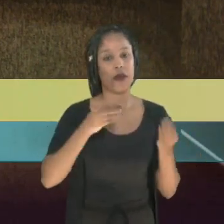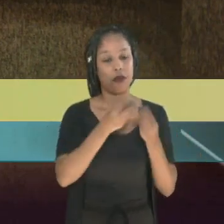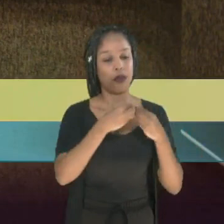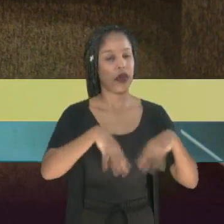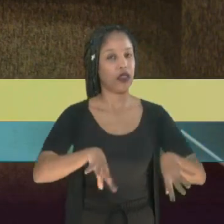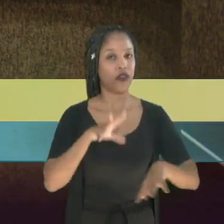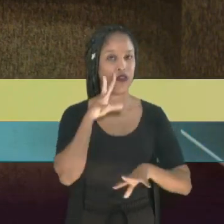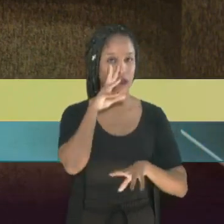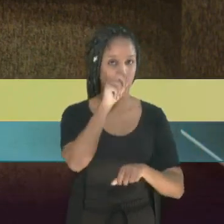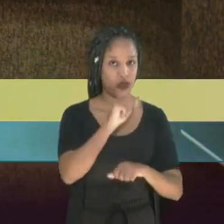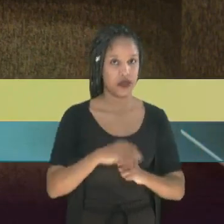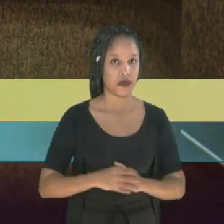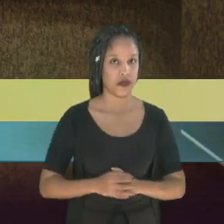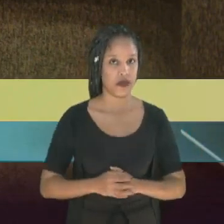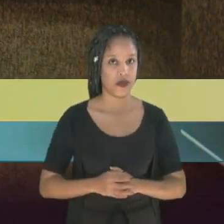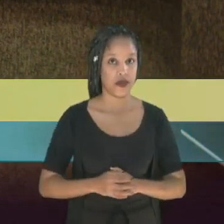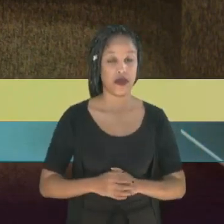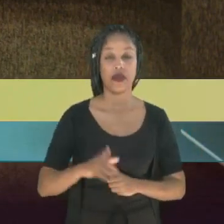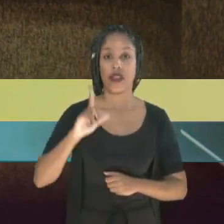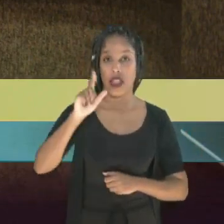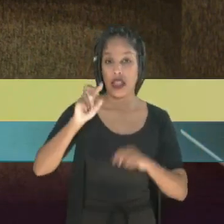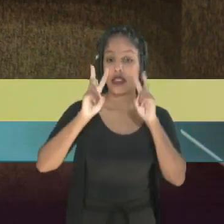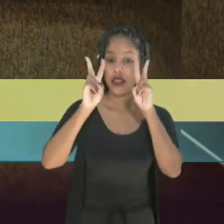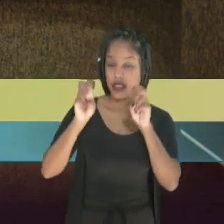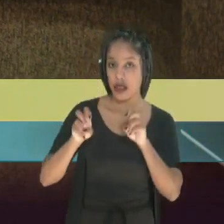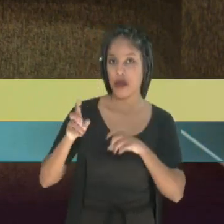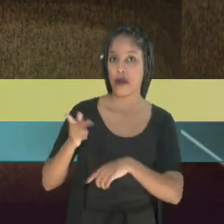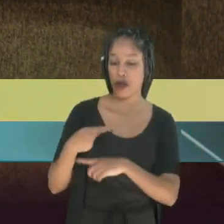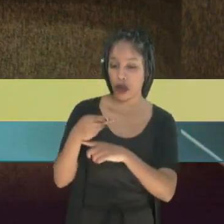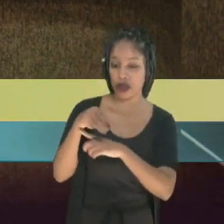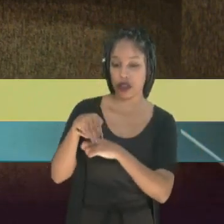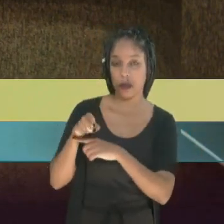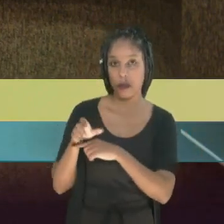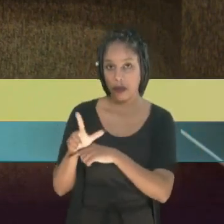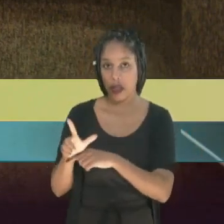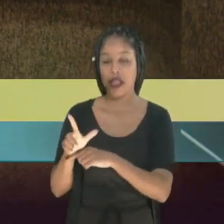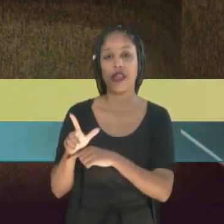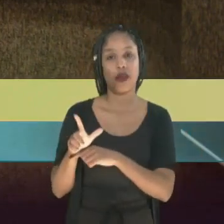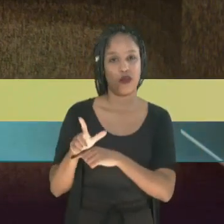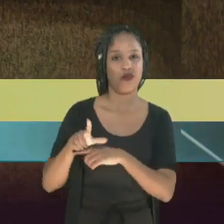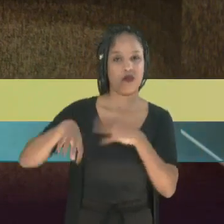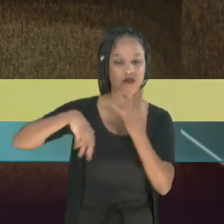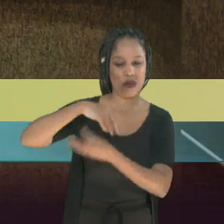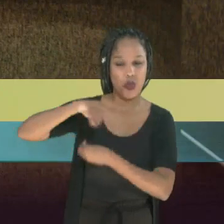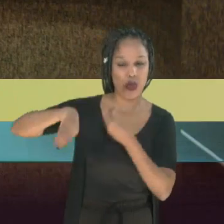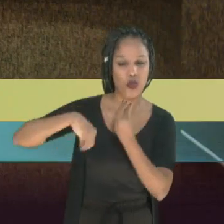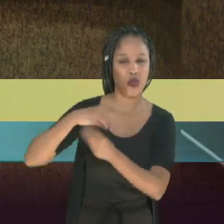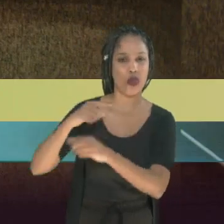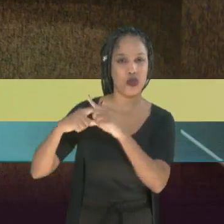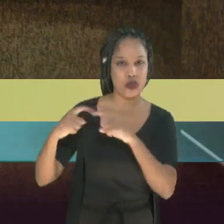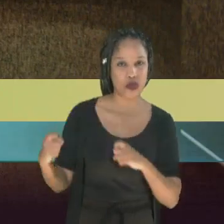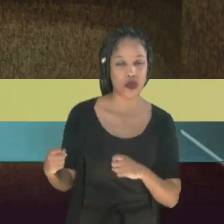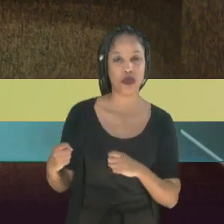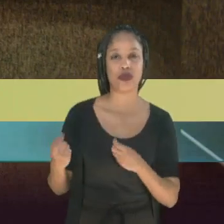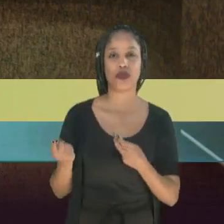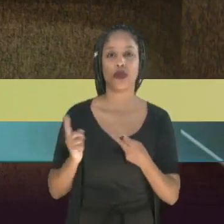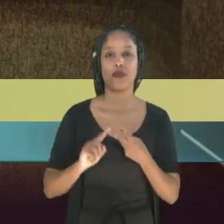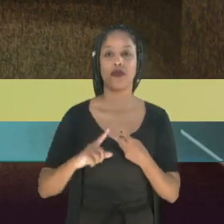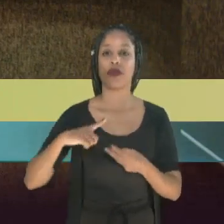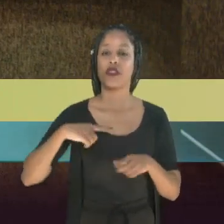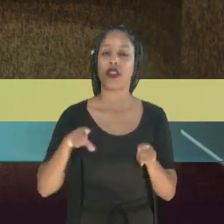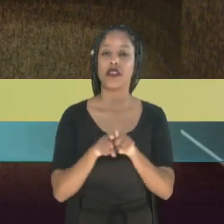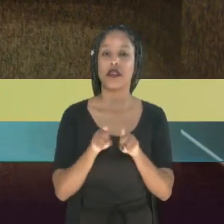E não é só tanto em relação à produção do mel contaminado. Nós temos